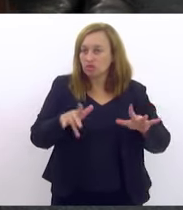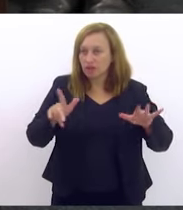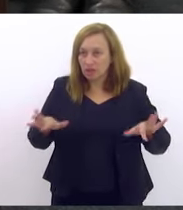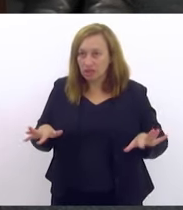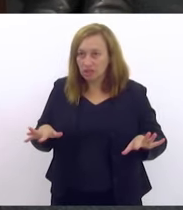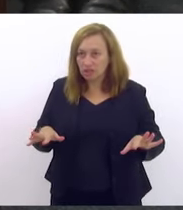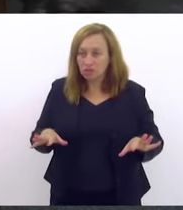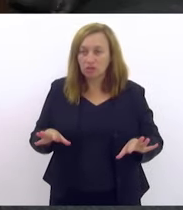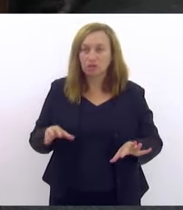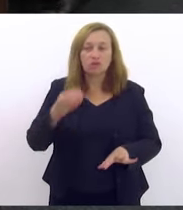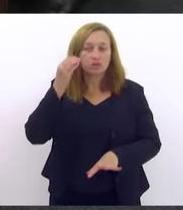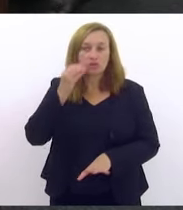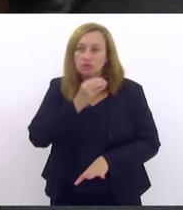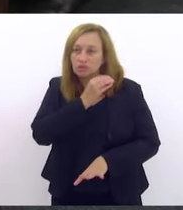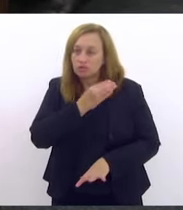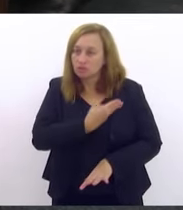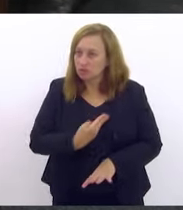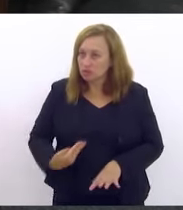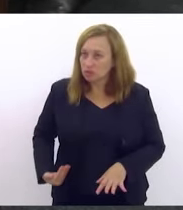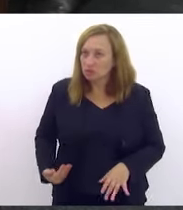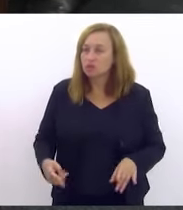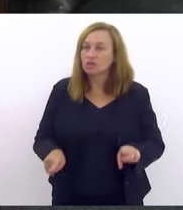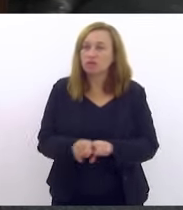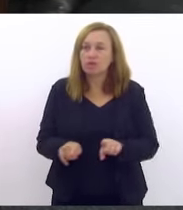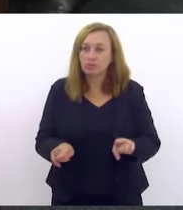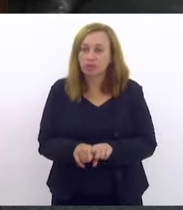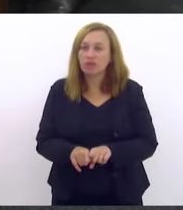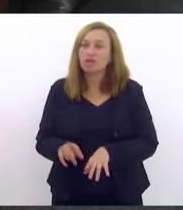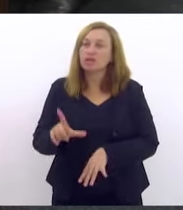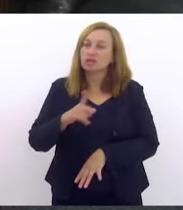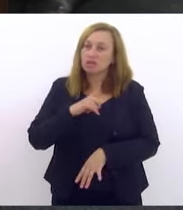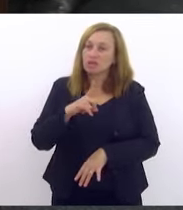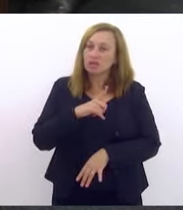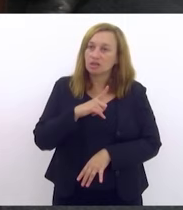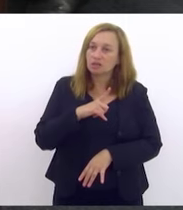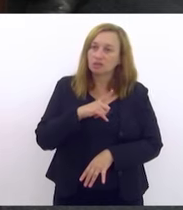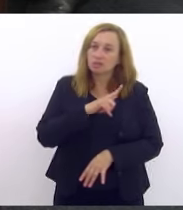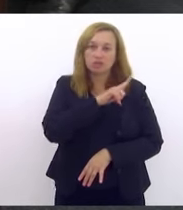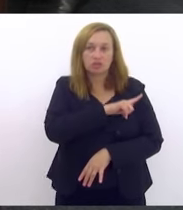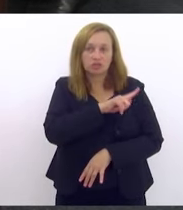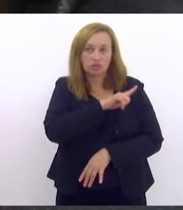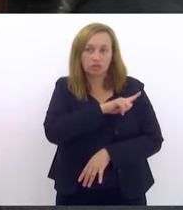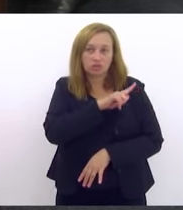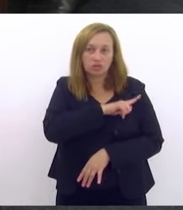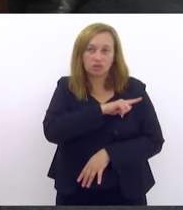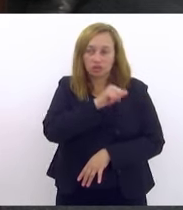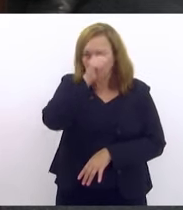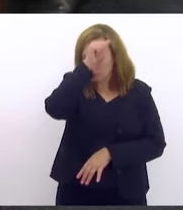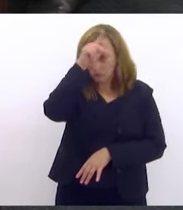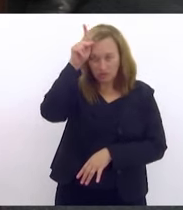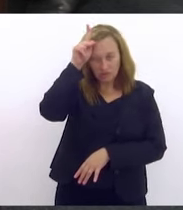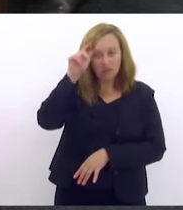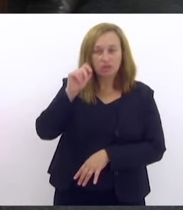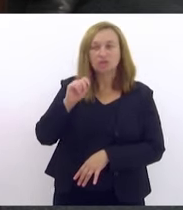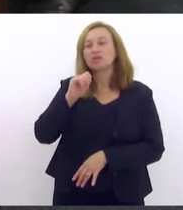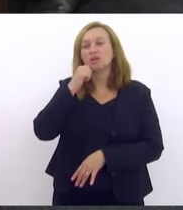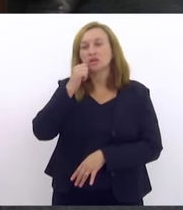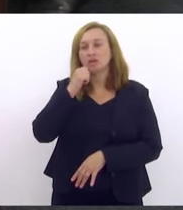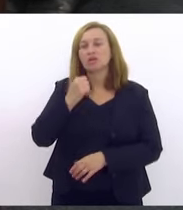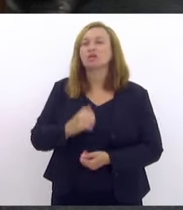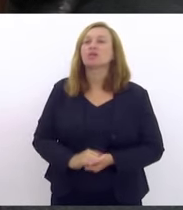e também com as diferenças e divergências que tenho na gestão da prefeitura da cidade do Rio de